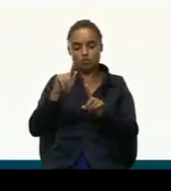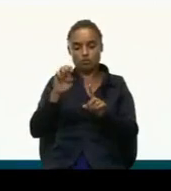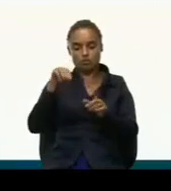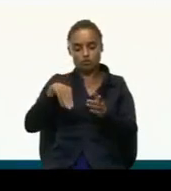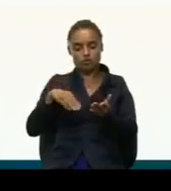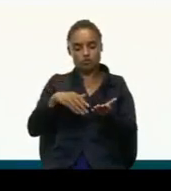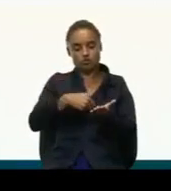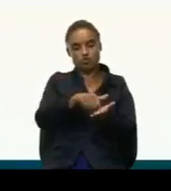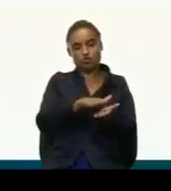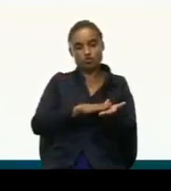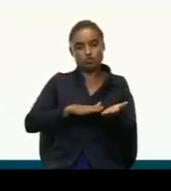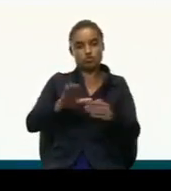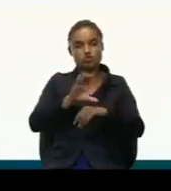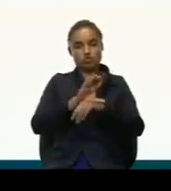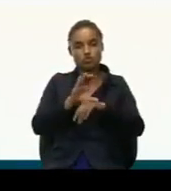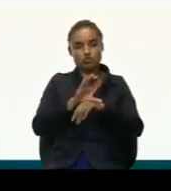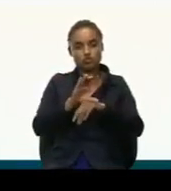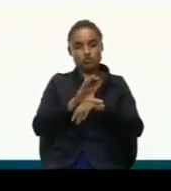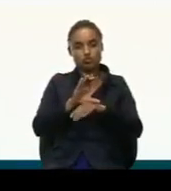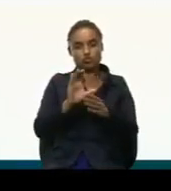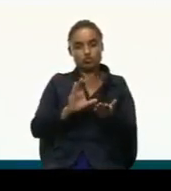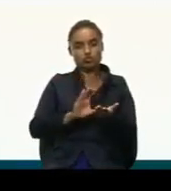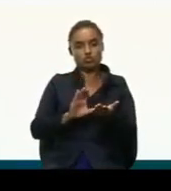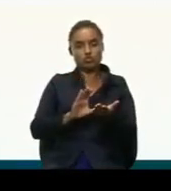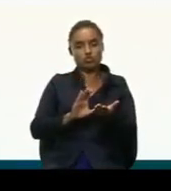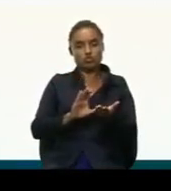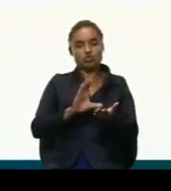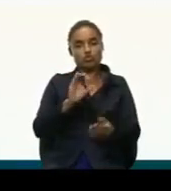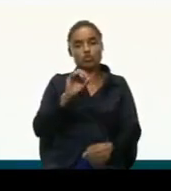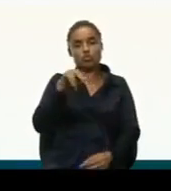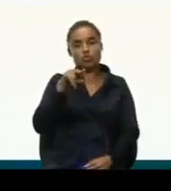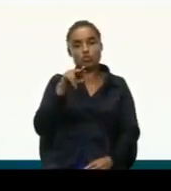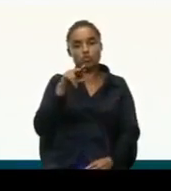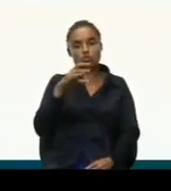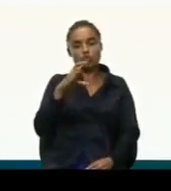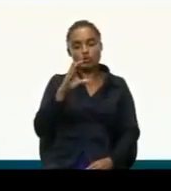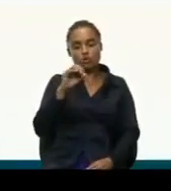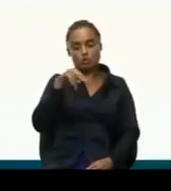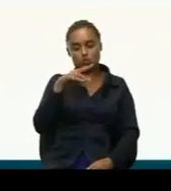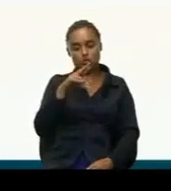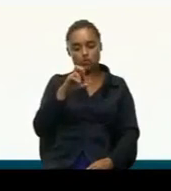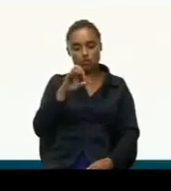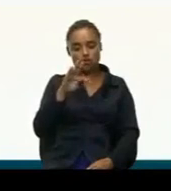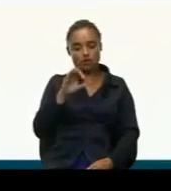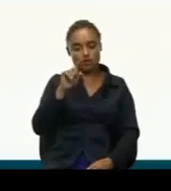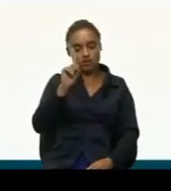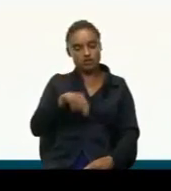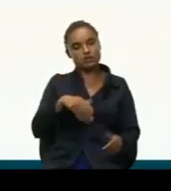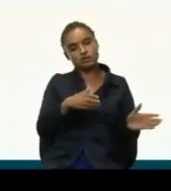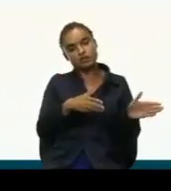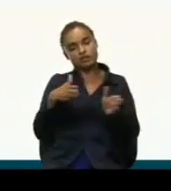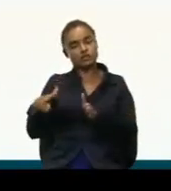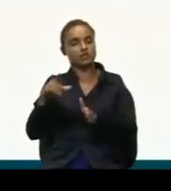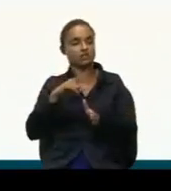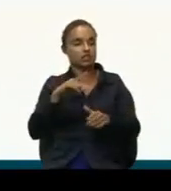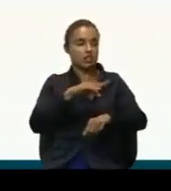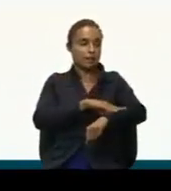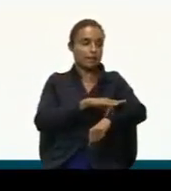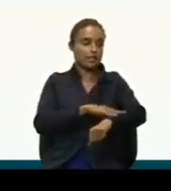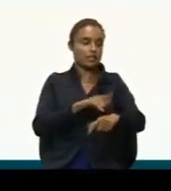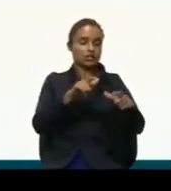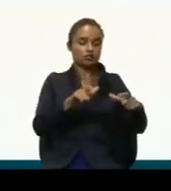concretagem. Aumenta a nossa alvenaria, começa a fazer o fechamento. Mantém o banheiro, instalação provisória,